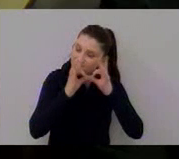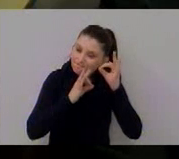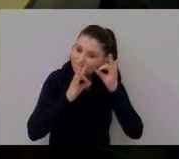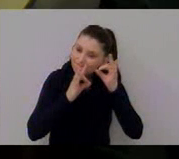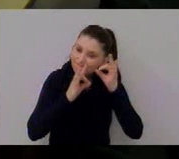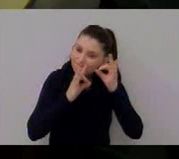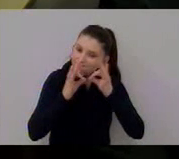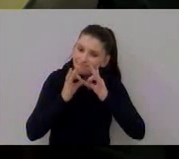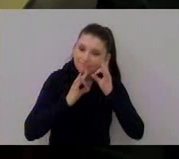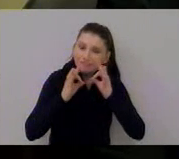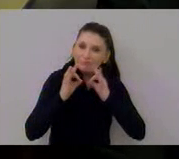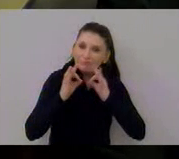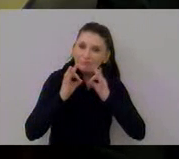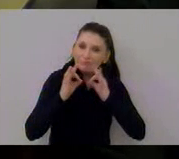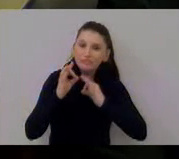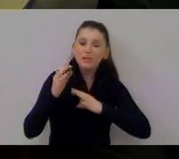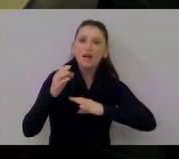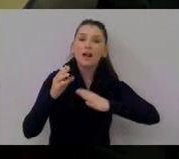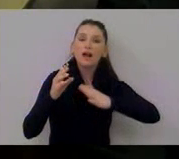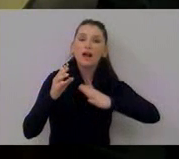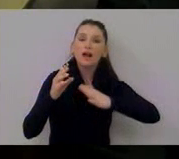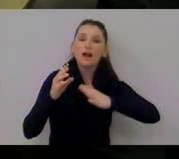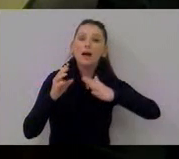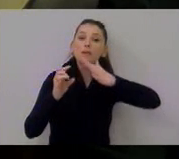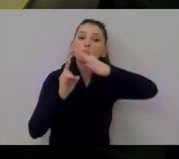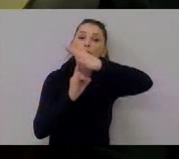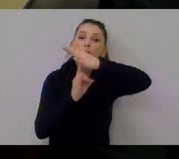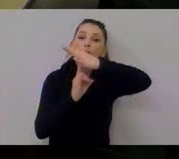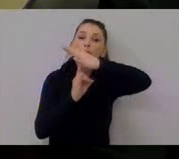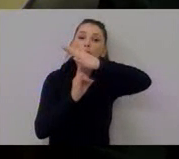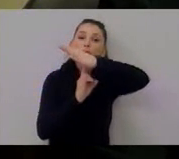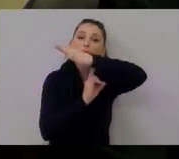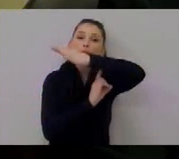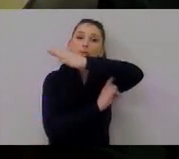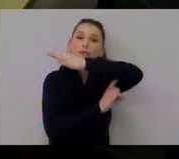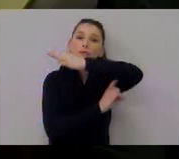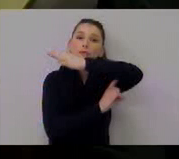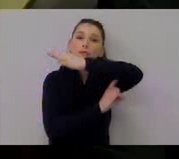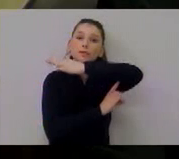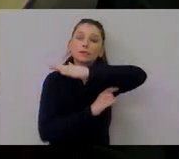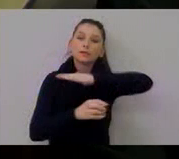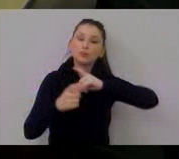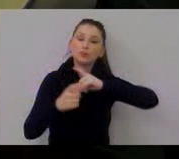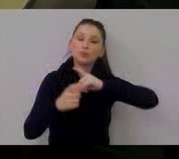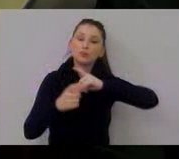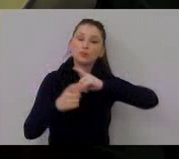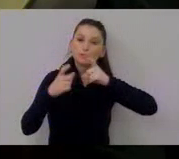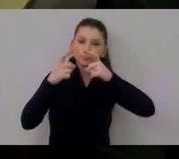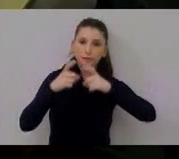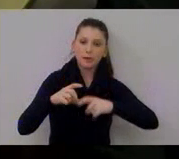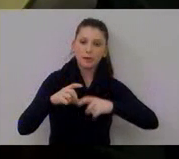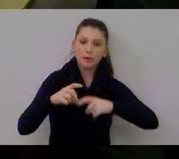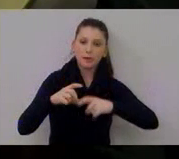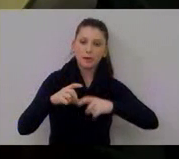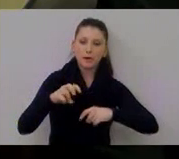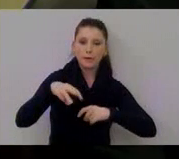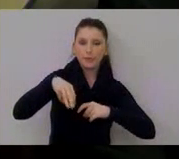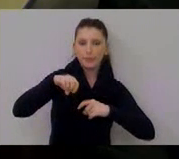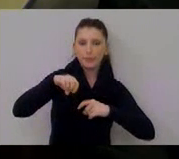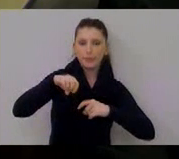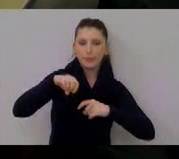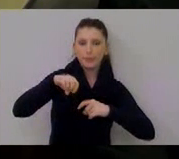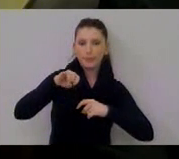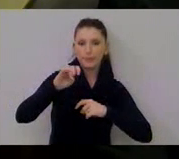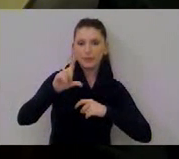da ponte do bairro Milanês, aonde vocês também sabem